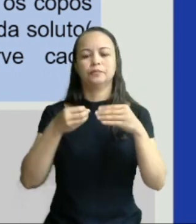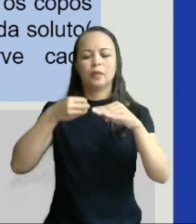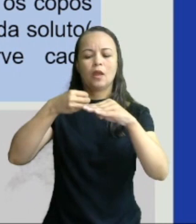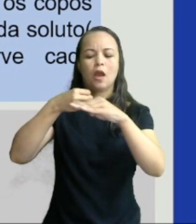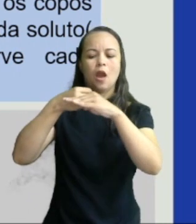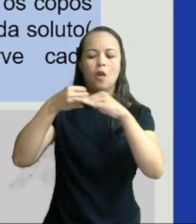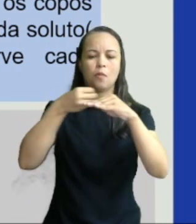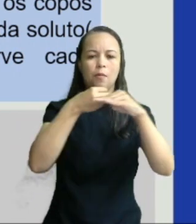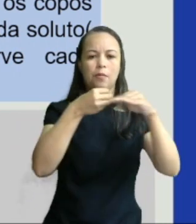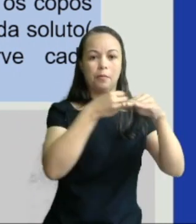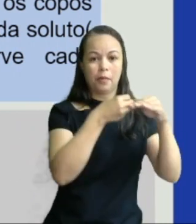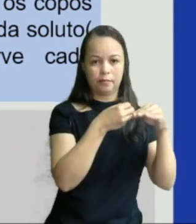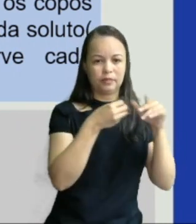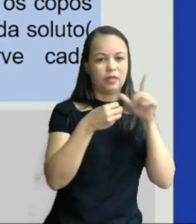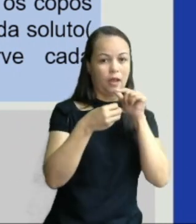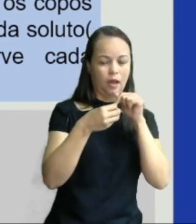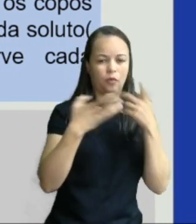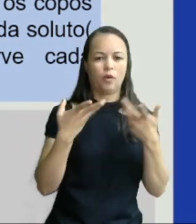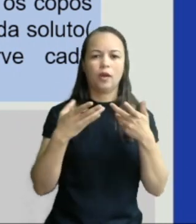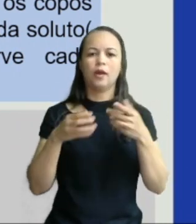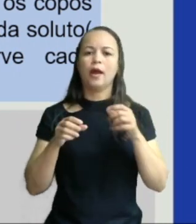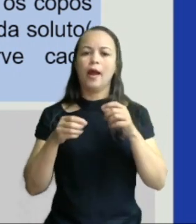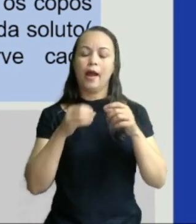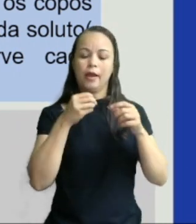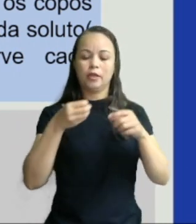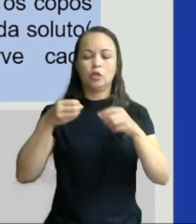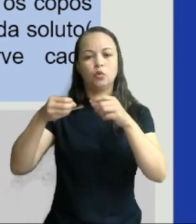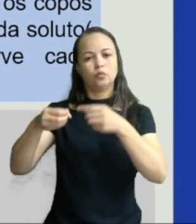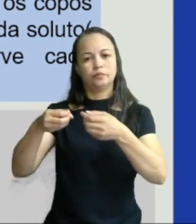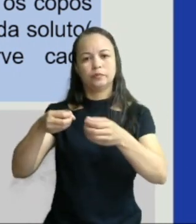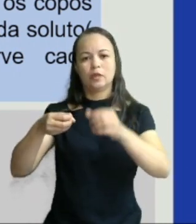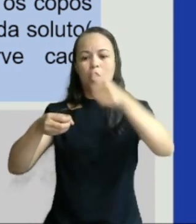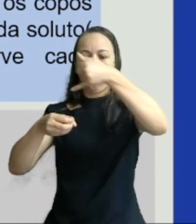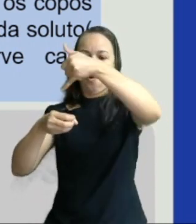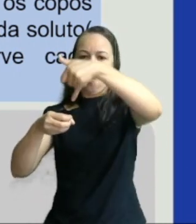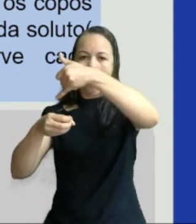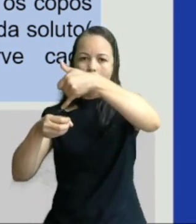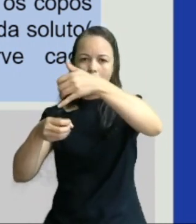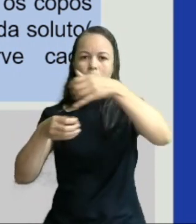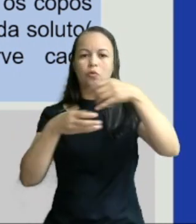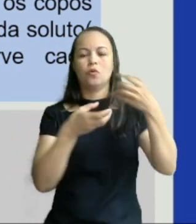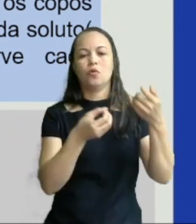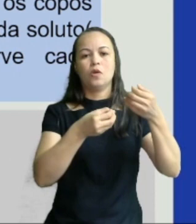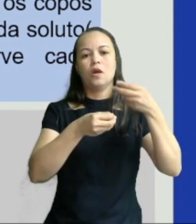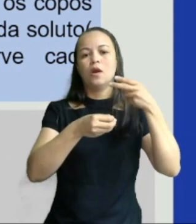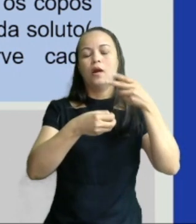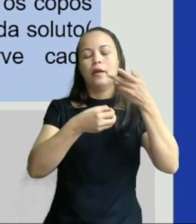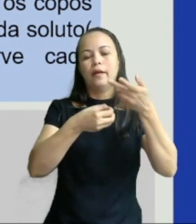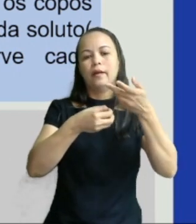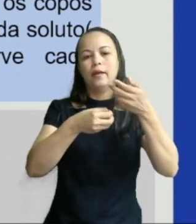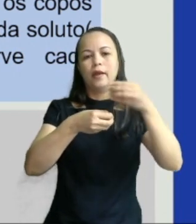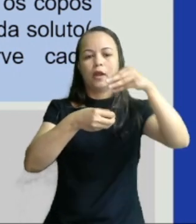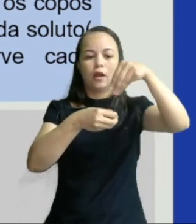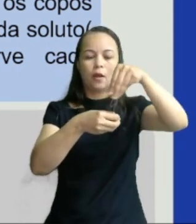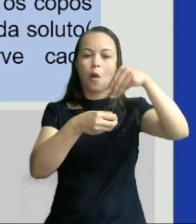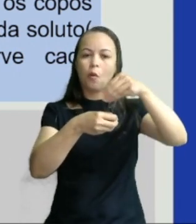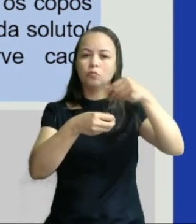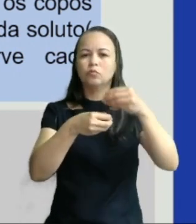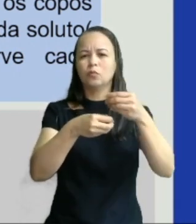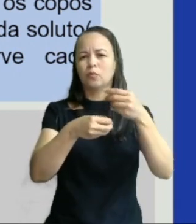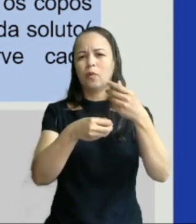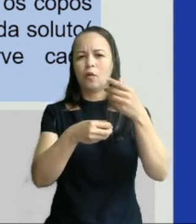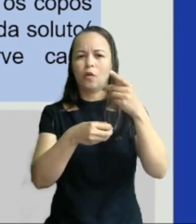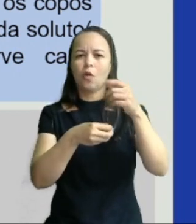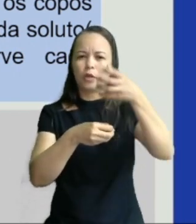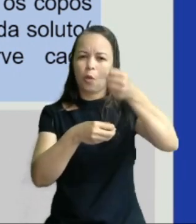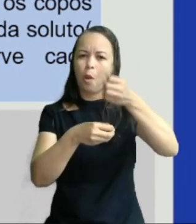cada soluto, que é um detergente, 2 colheres de detergente, 2 colheres de óleo. Mexa e observe cada resultado.